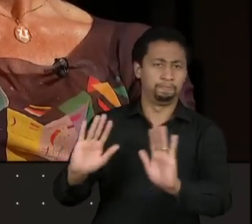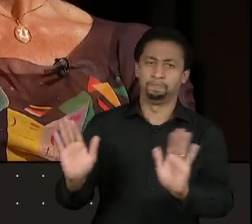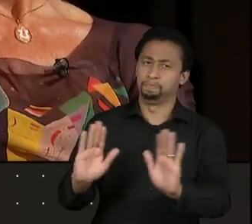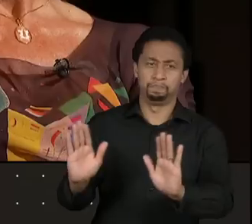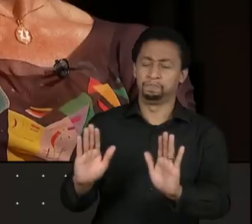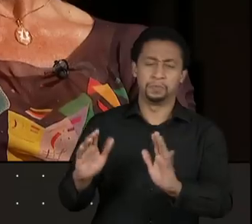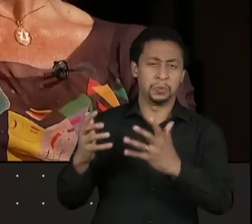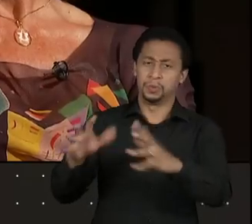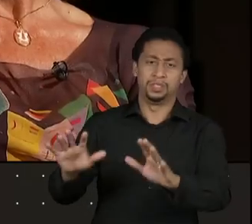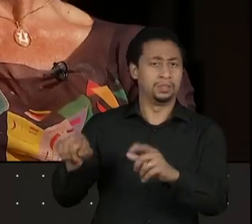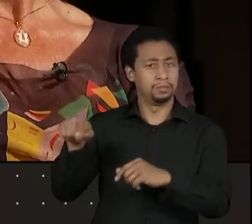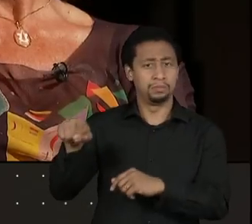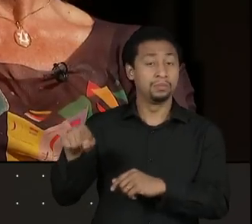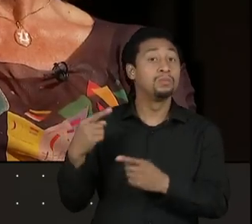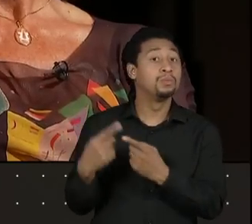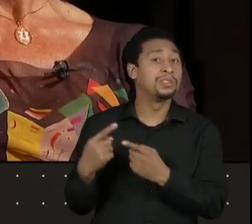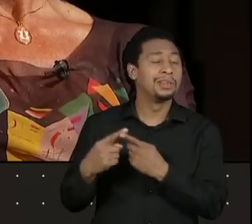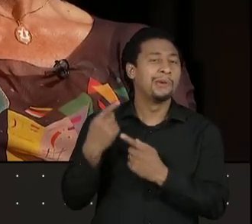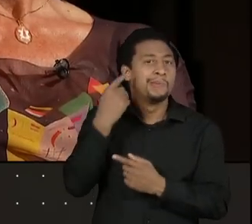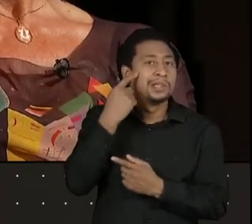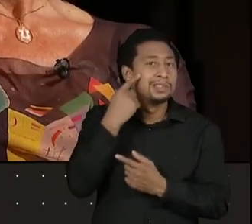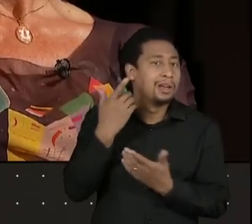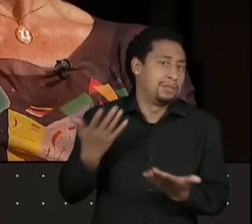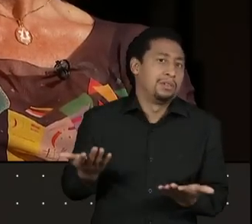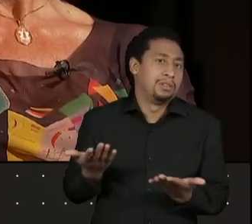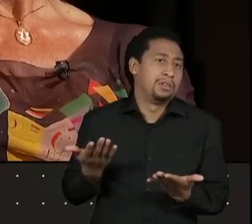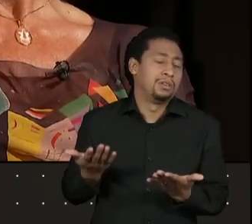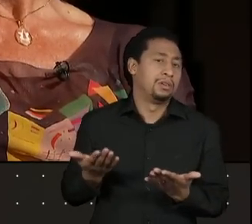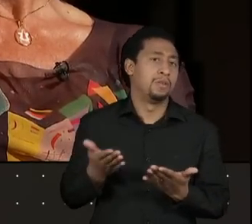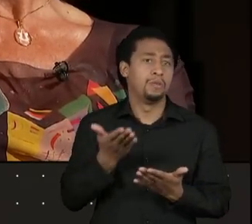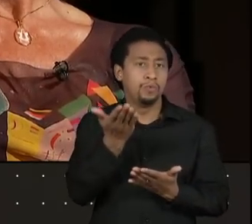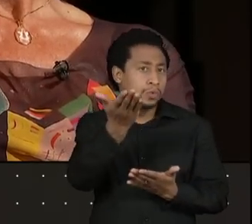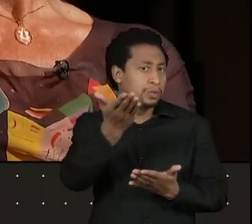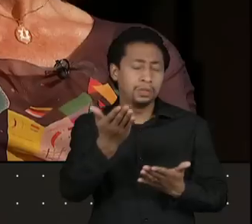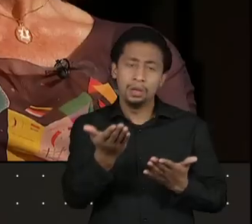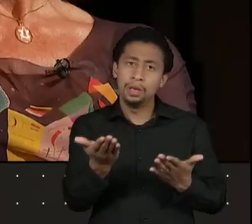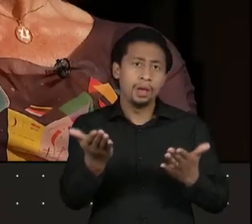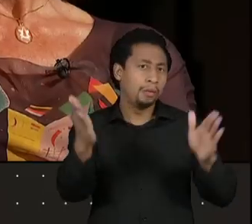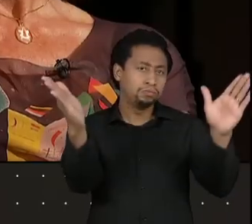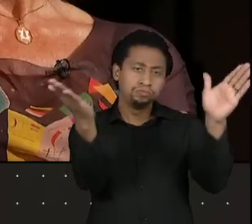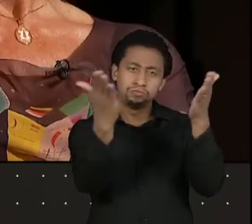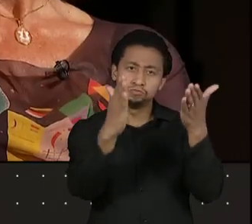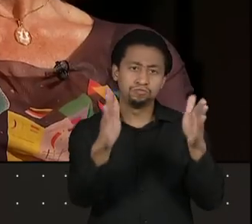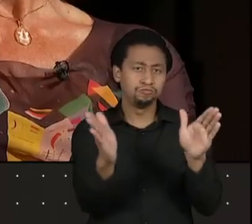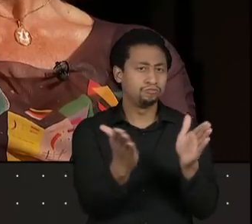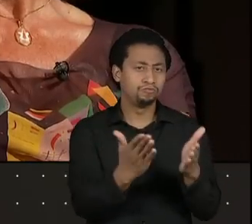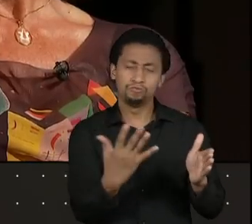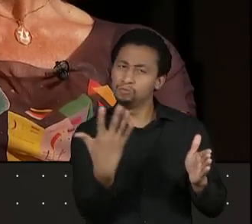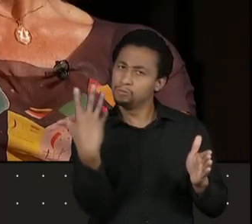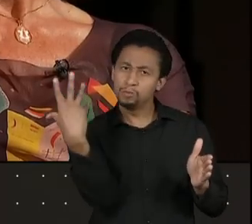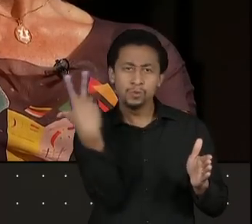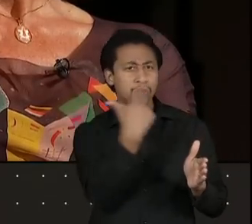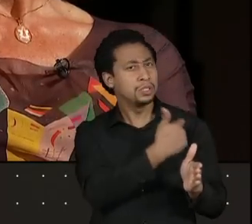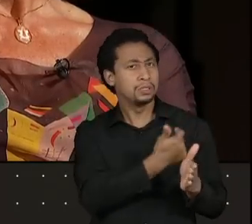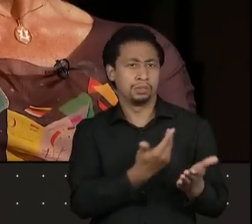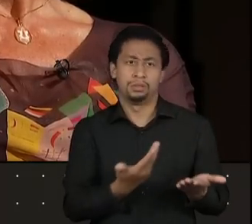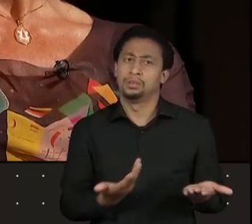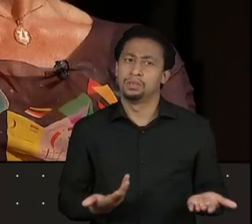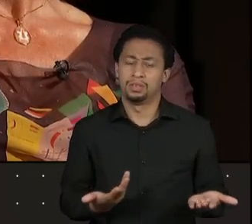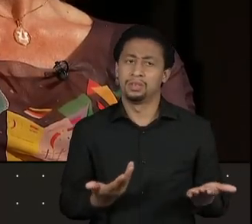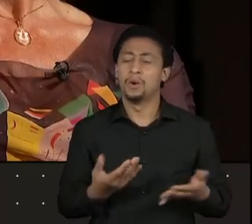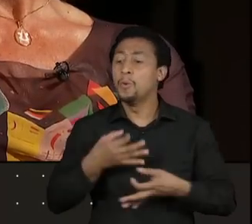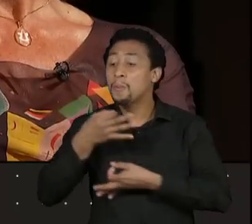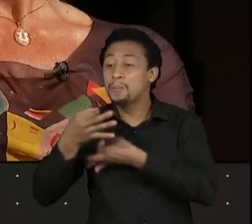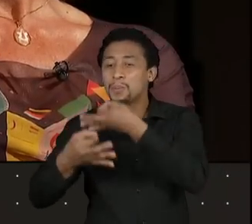ser a grande musa inspiradora que nós teríamos perante a opinião